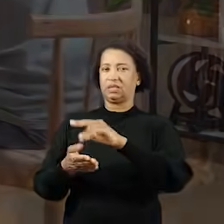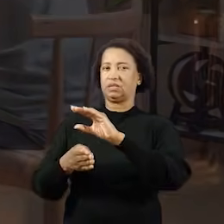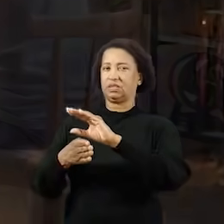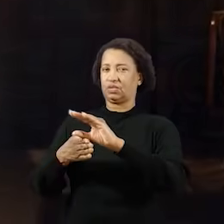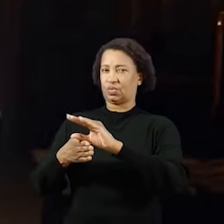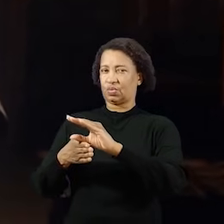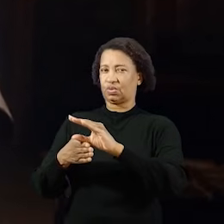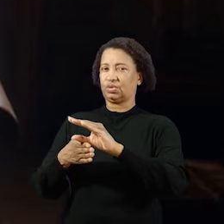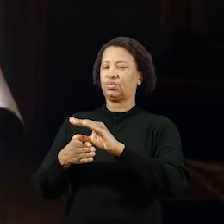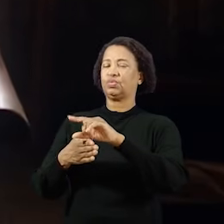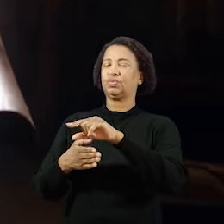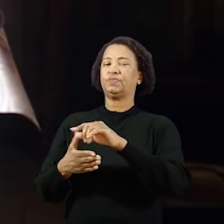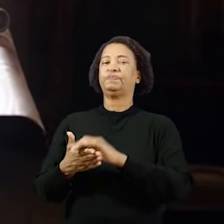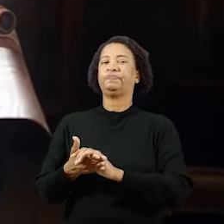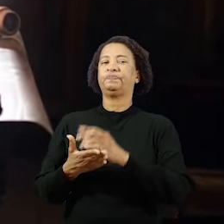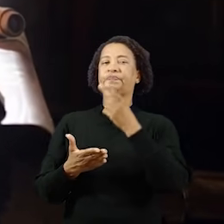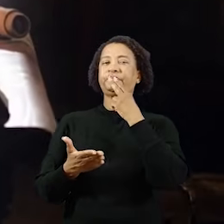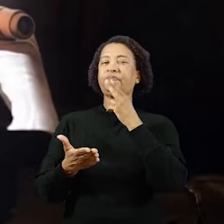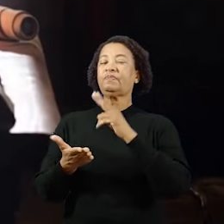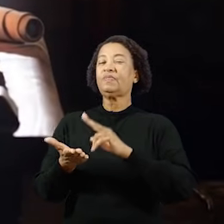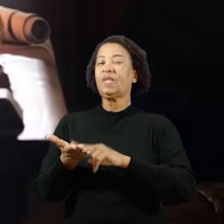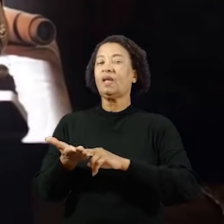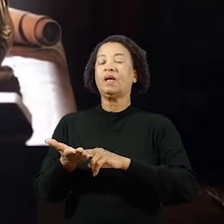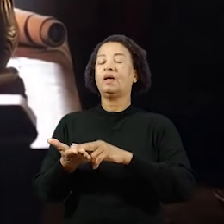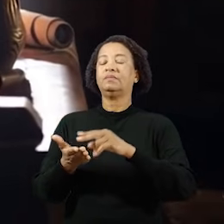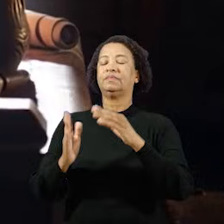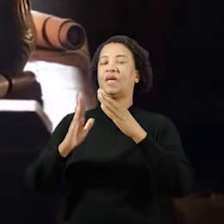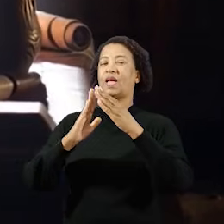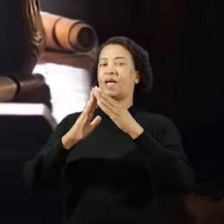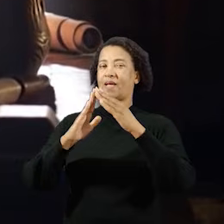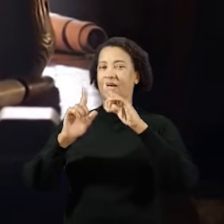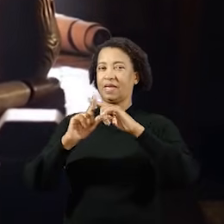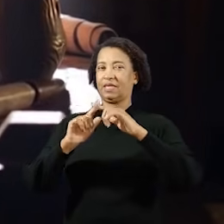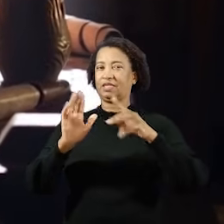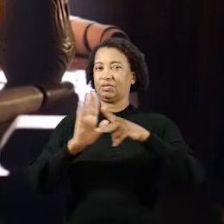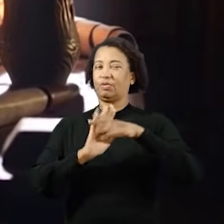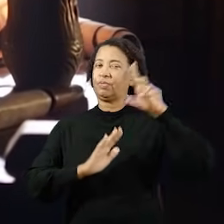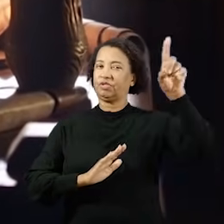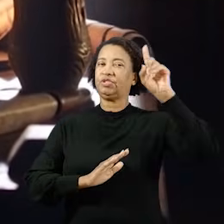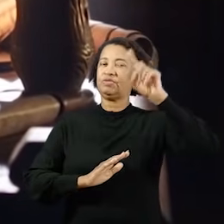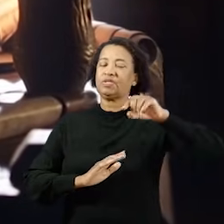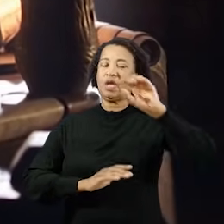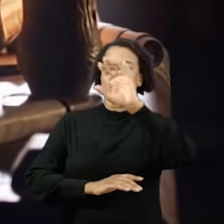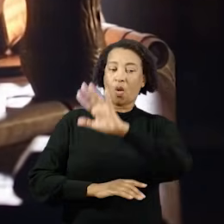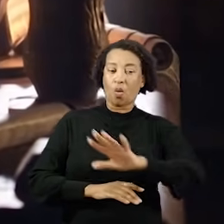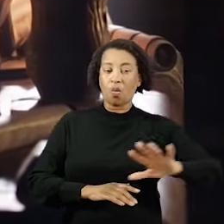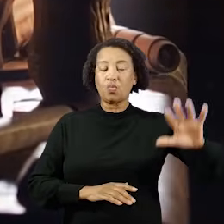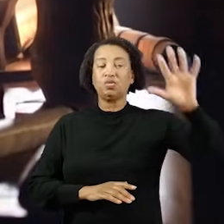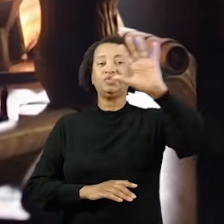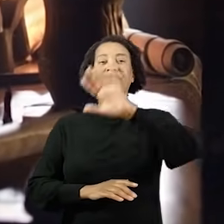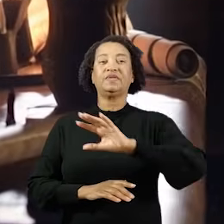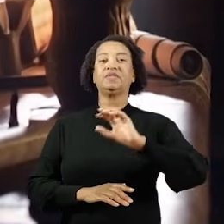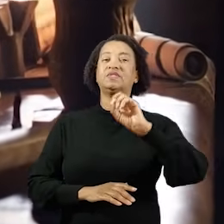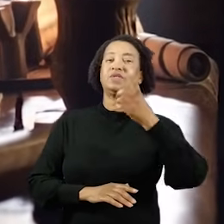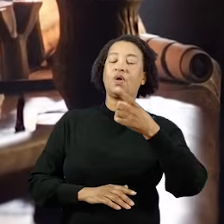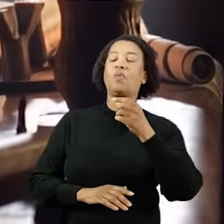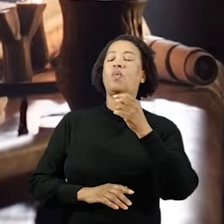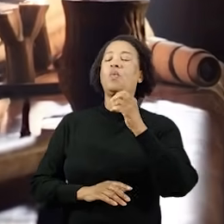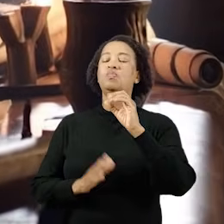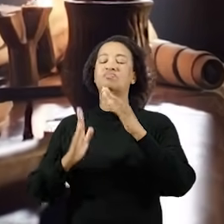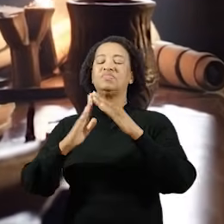de Deus que está em Corinto. A Igreja de Deus é a Igreja Universal, ou a Igreja chamada de